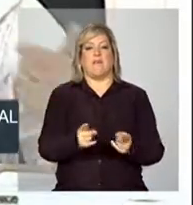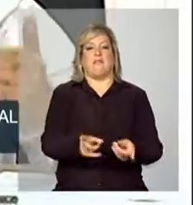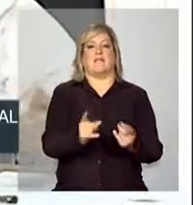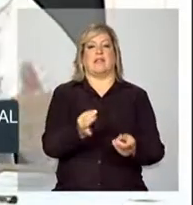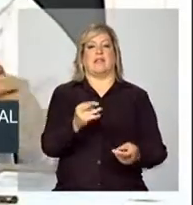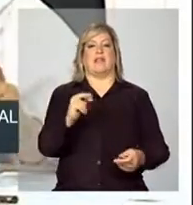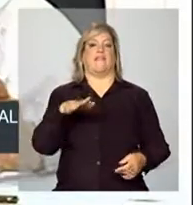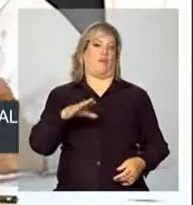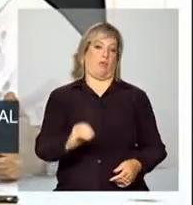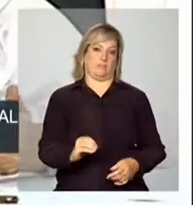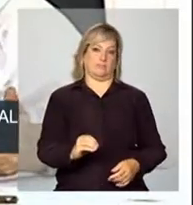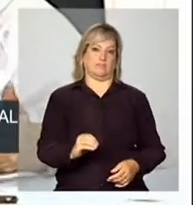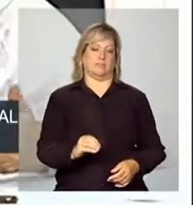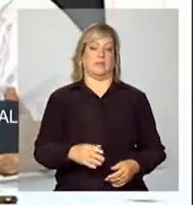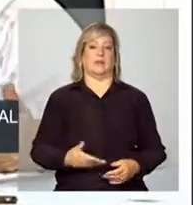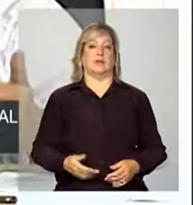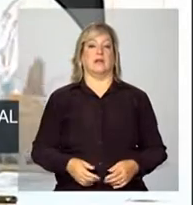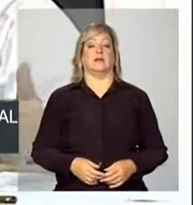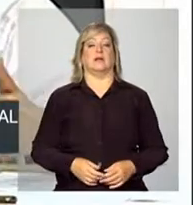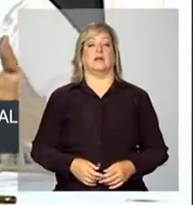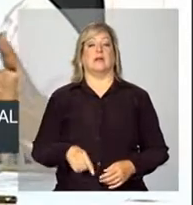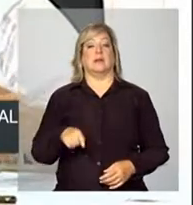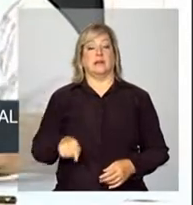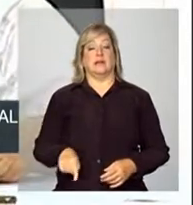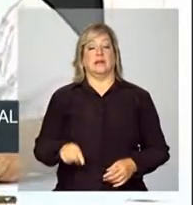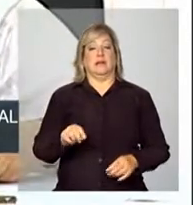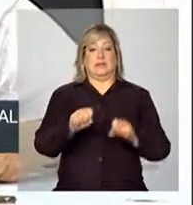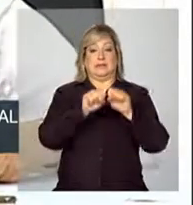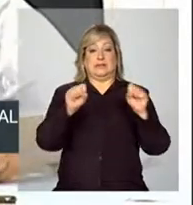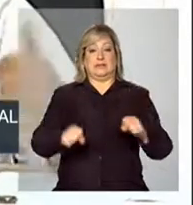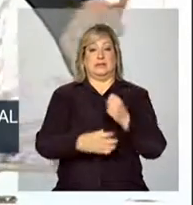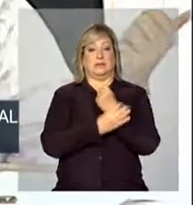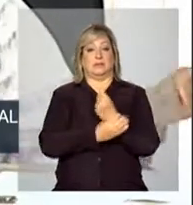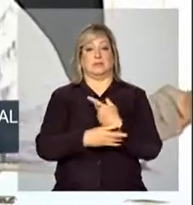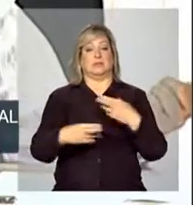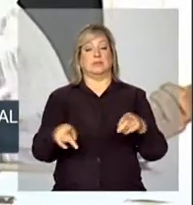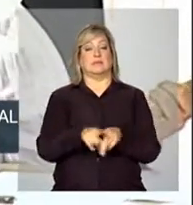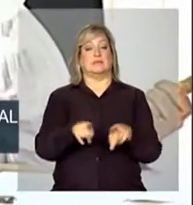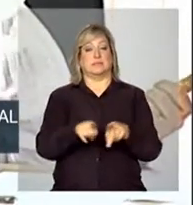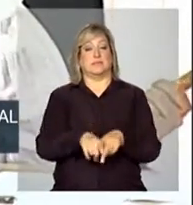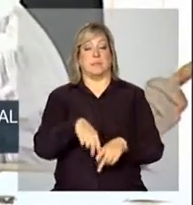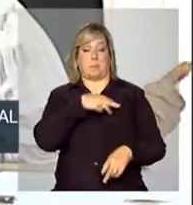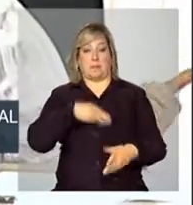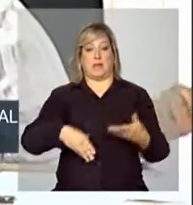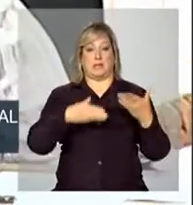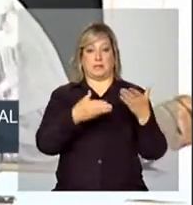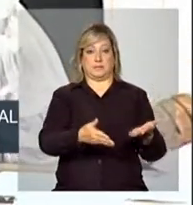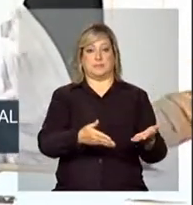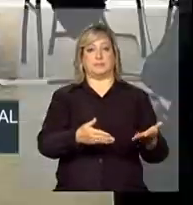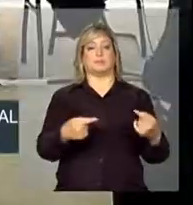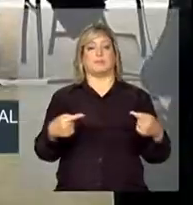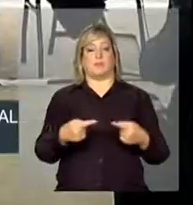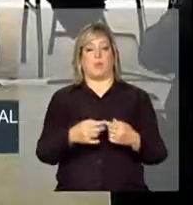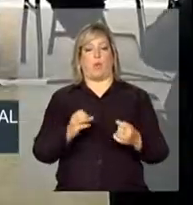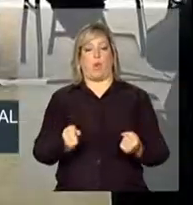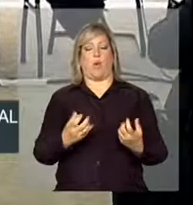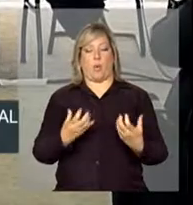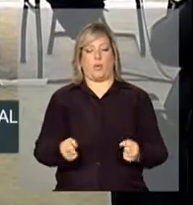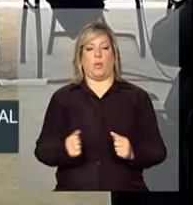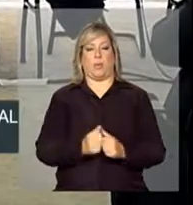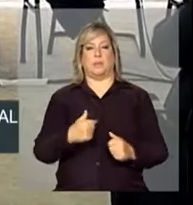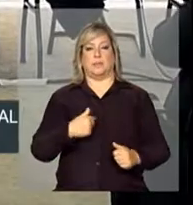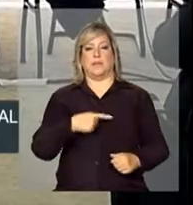também na no sistema de segurança também existe o ministro há de concordar comigo ele já disse